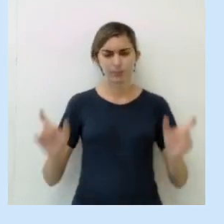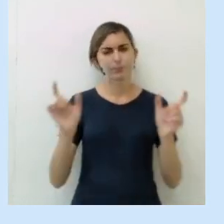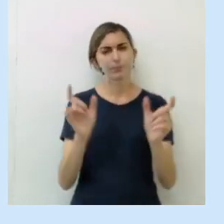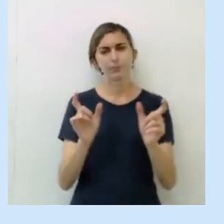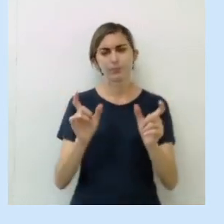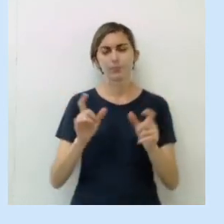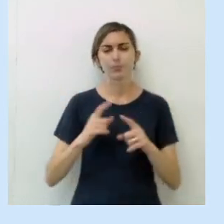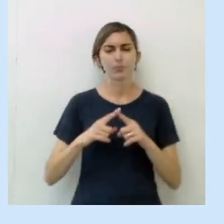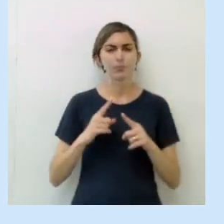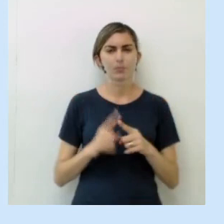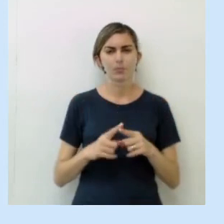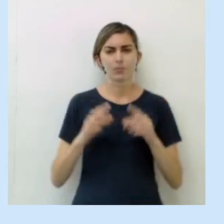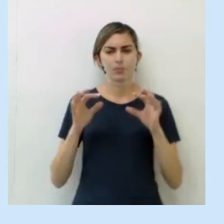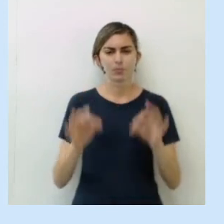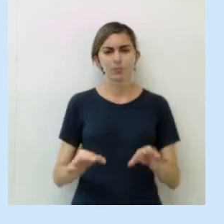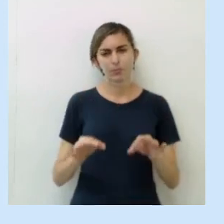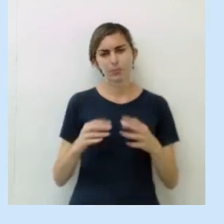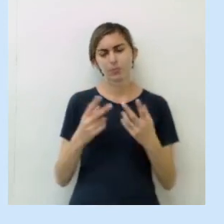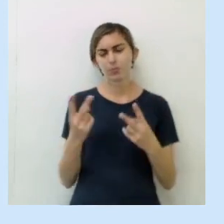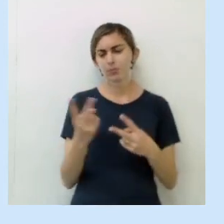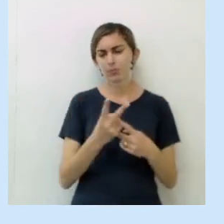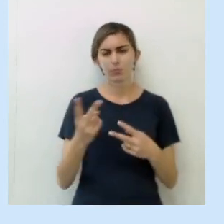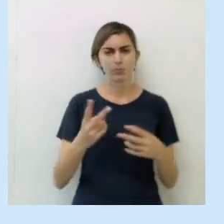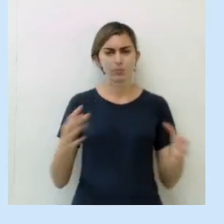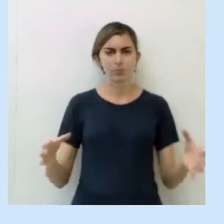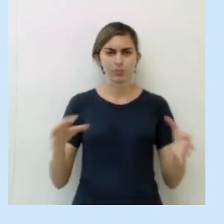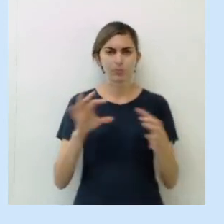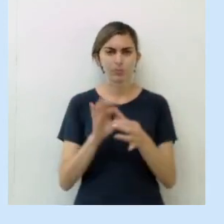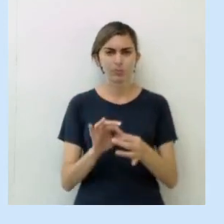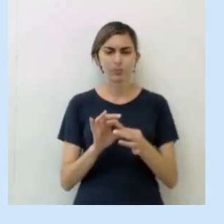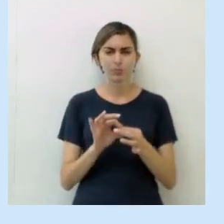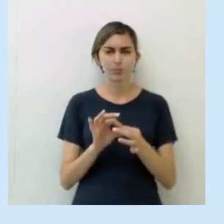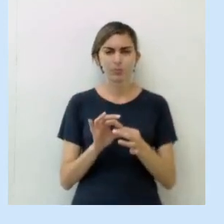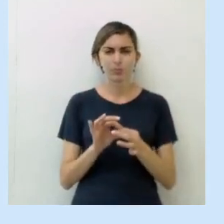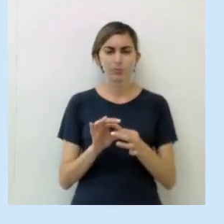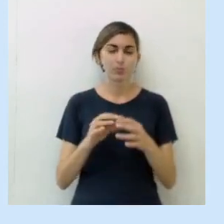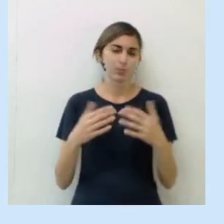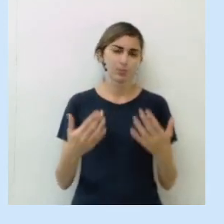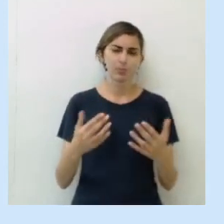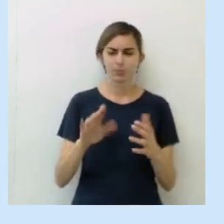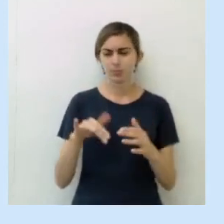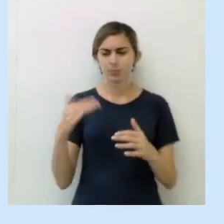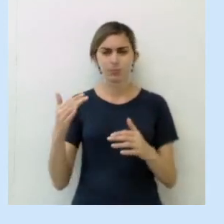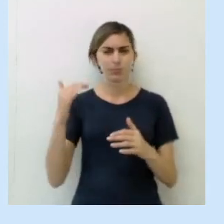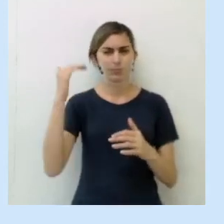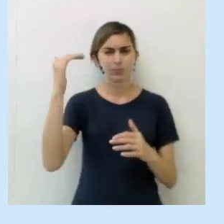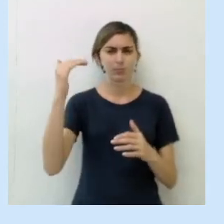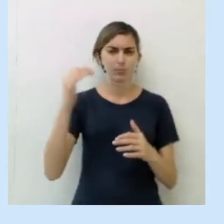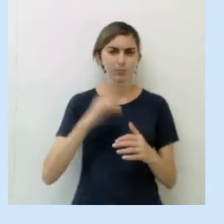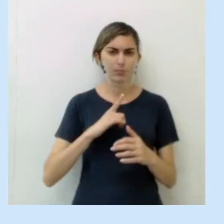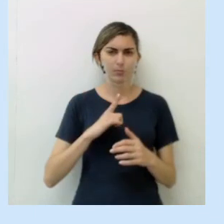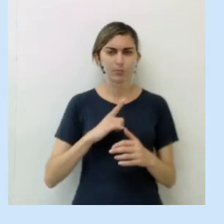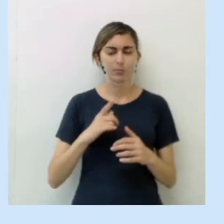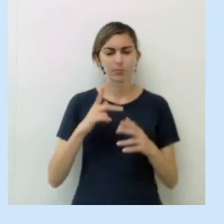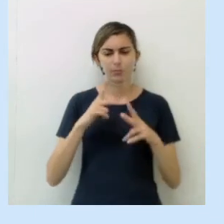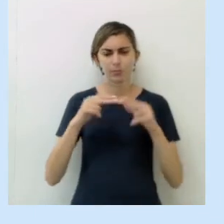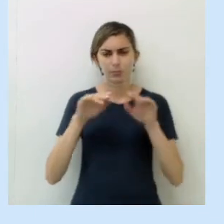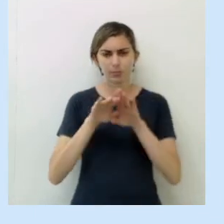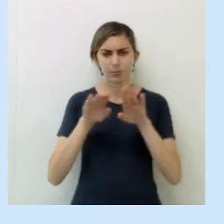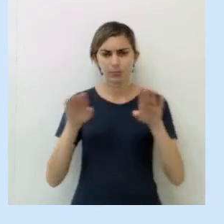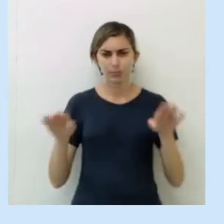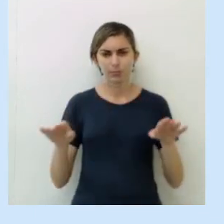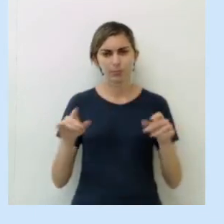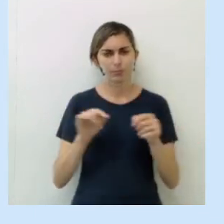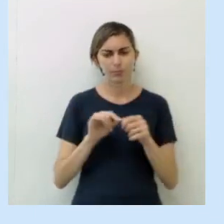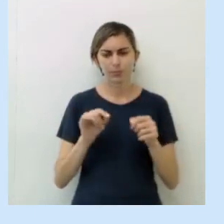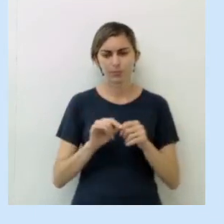cis? Porque justamente os dois ligantes dele estão para o lado de cima, tá certo? Estão no mesmo plano. Tanto